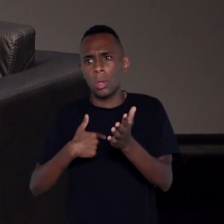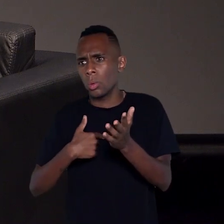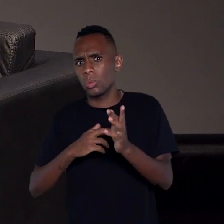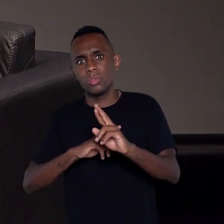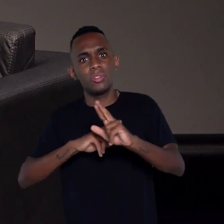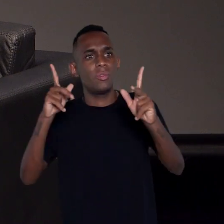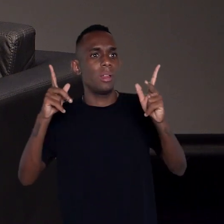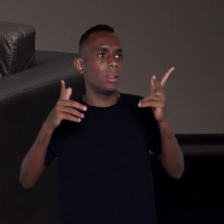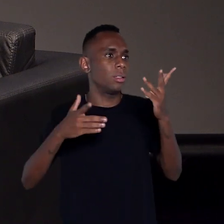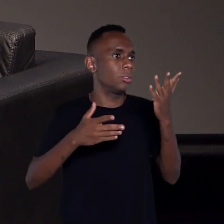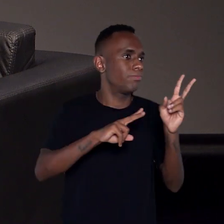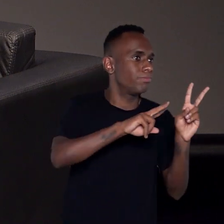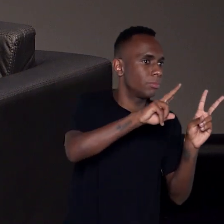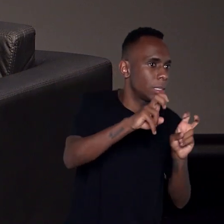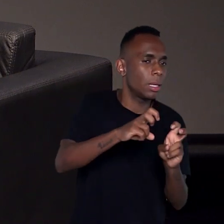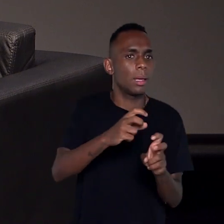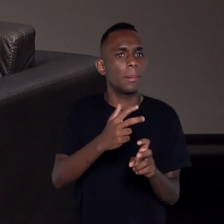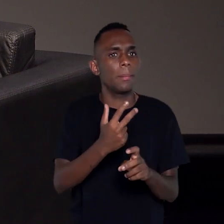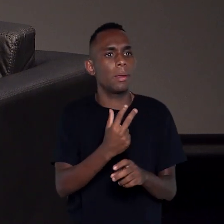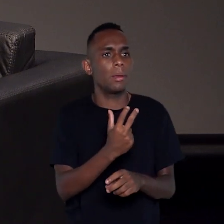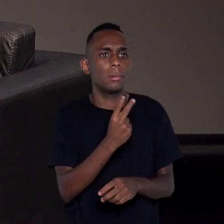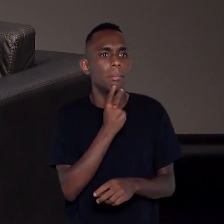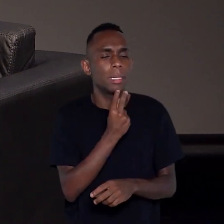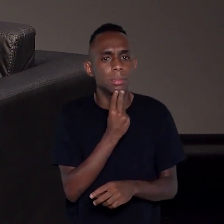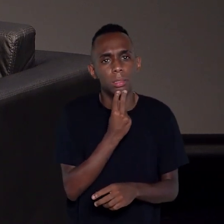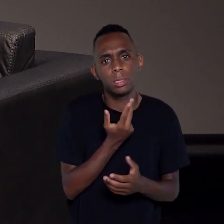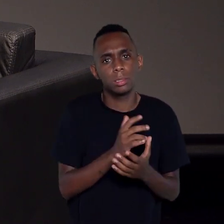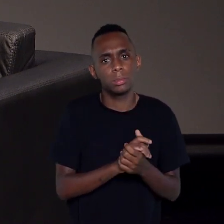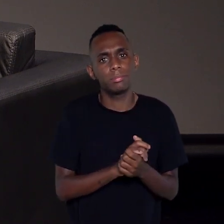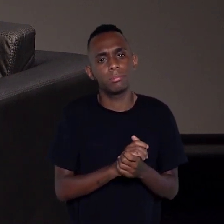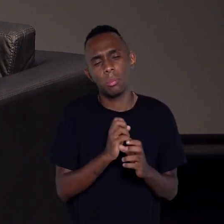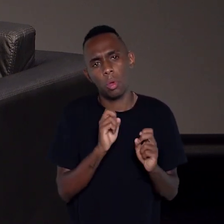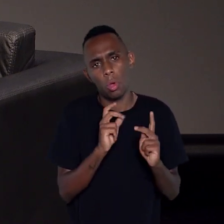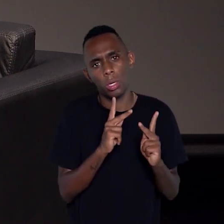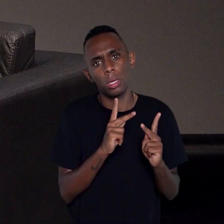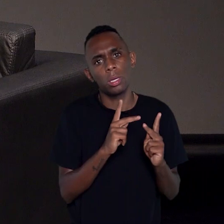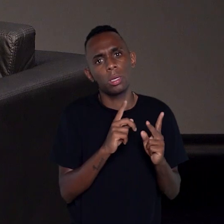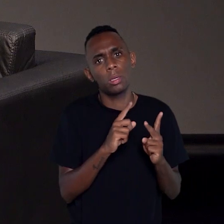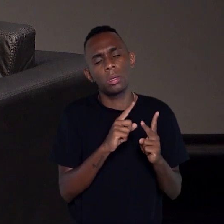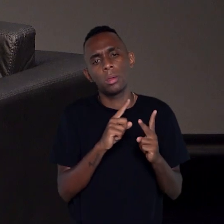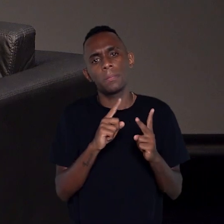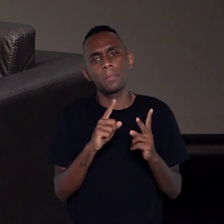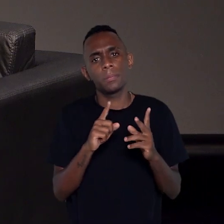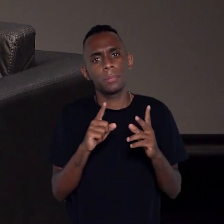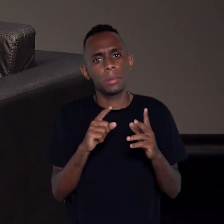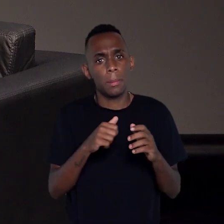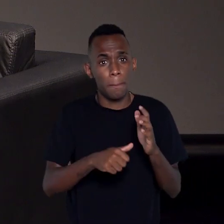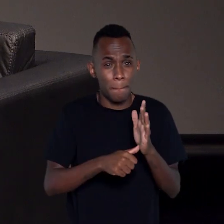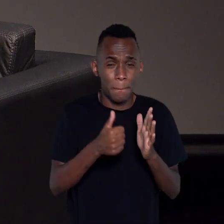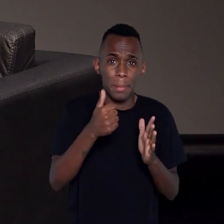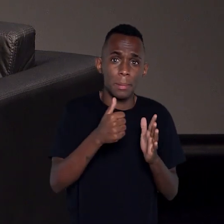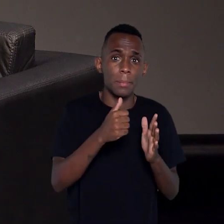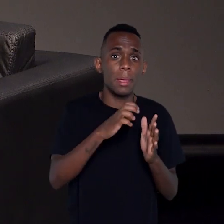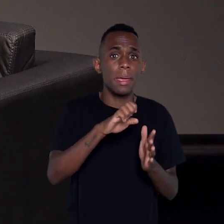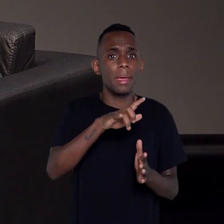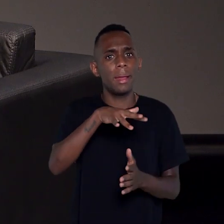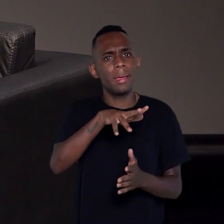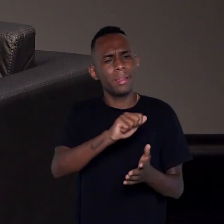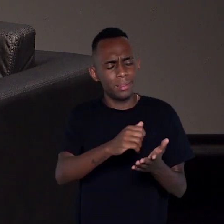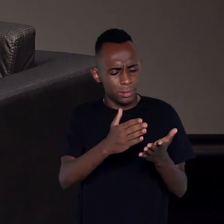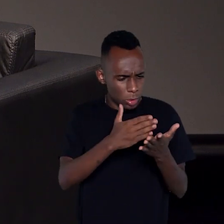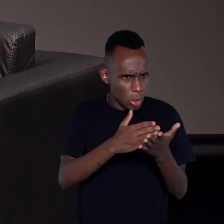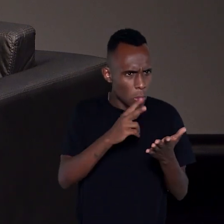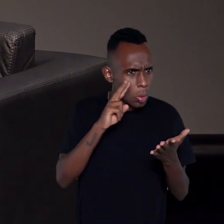maneira desordenada. Eu lia Machado de Assis. E aí, bom, acho que o primeiro livro dele que eu li foi